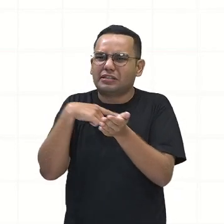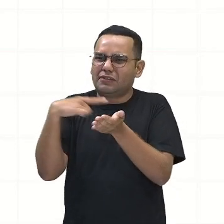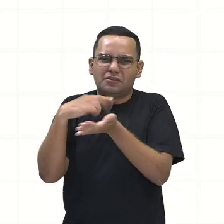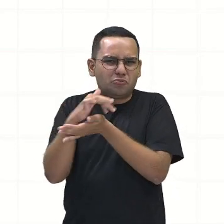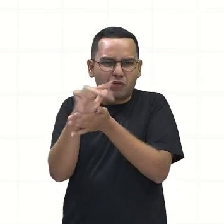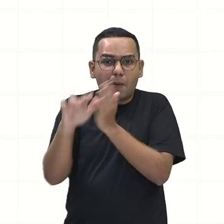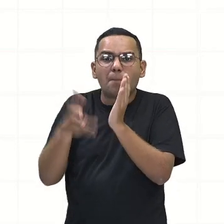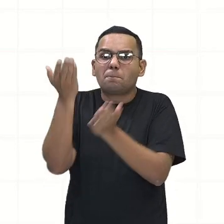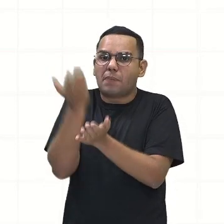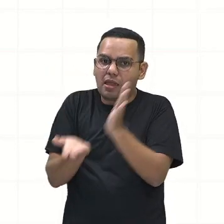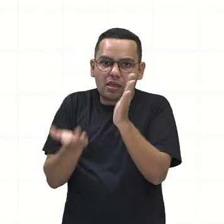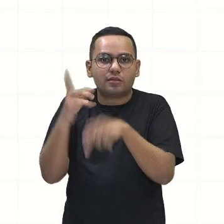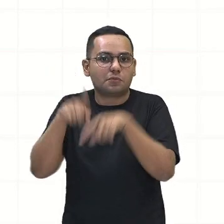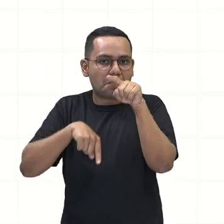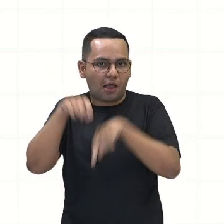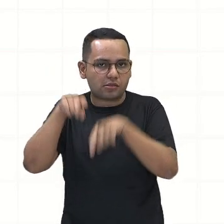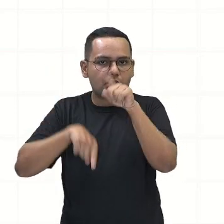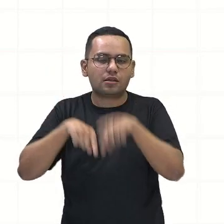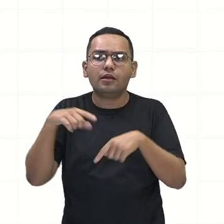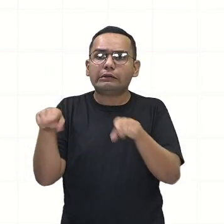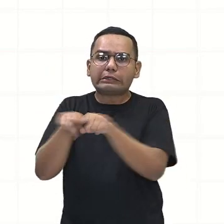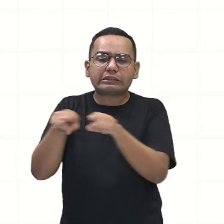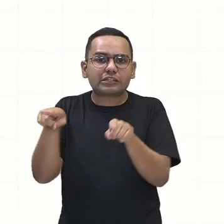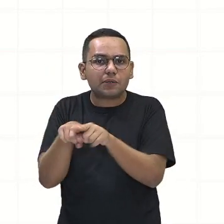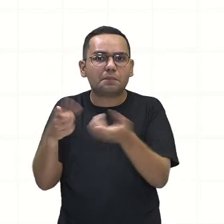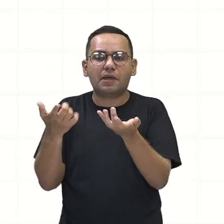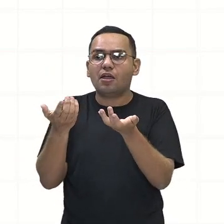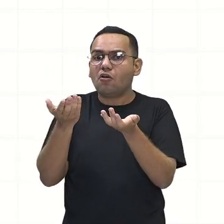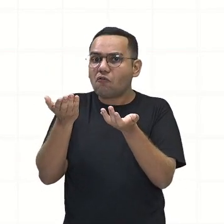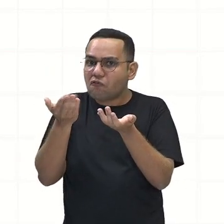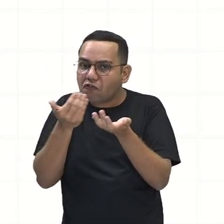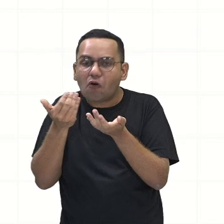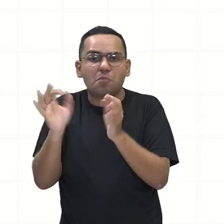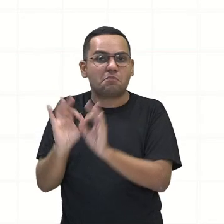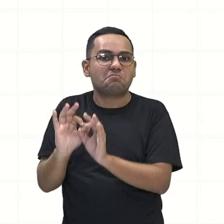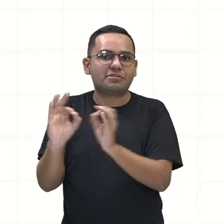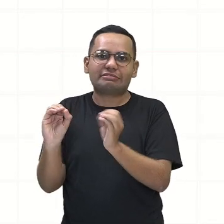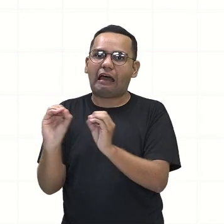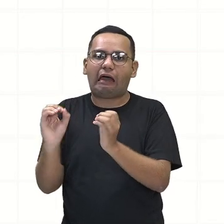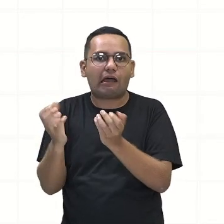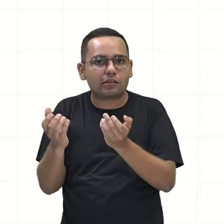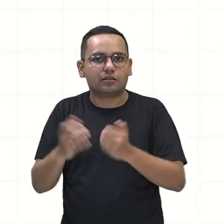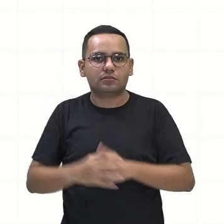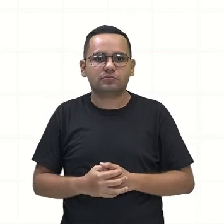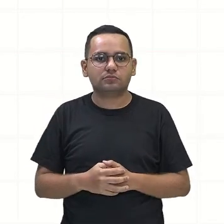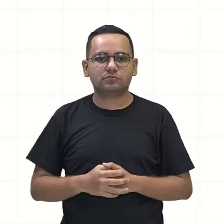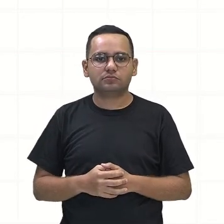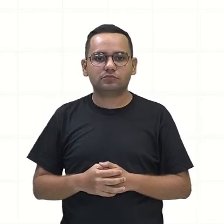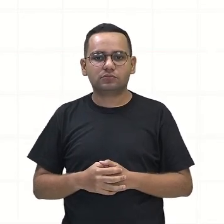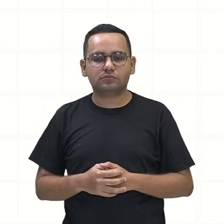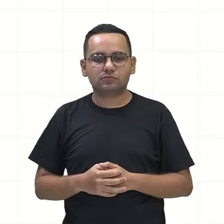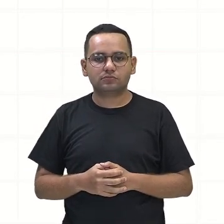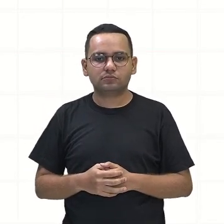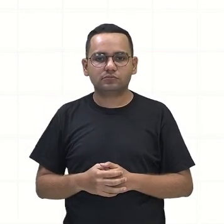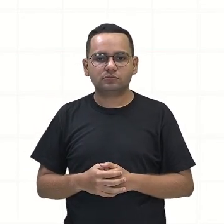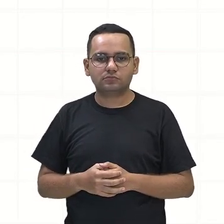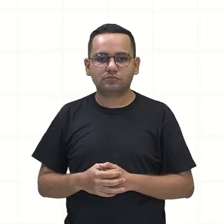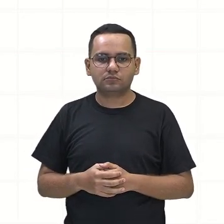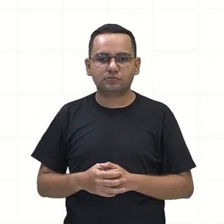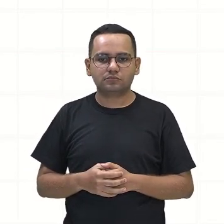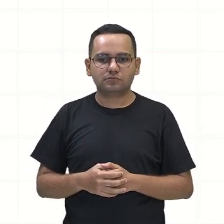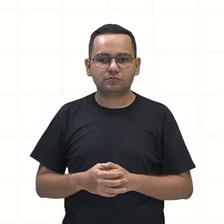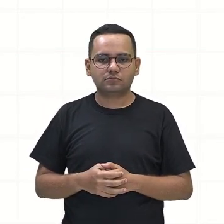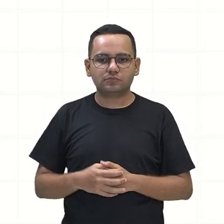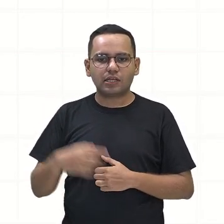também acabou-se os mantimentos. Então, por conta disso, foi construído um bergantim. Bergantim é um tipo